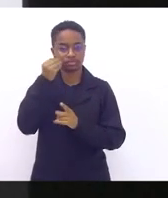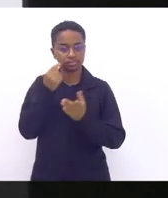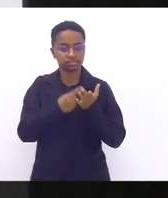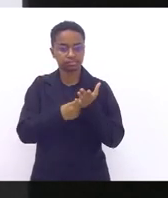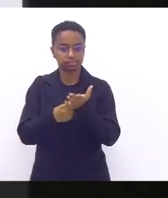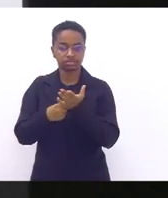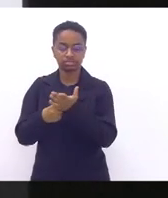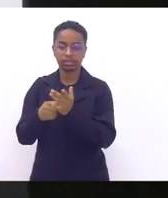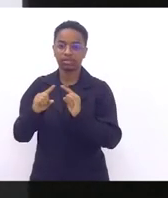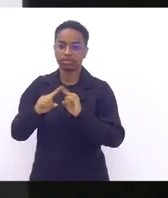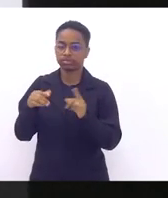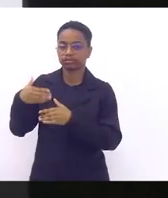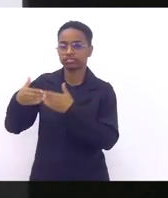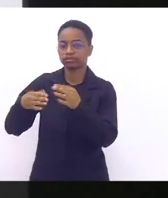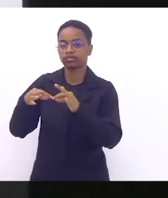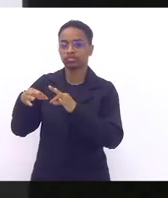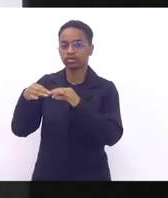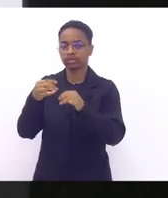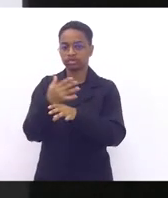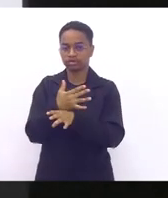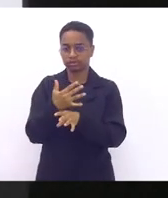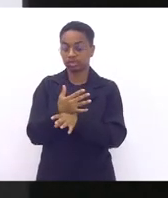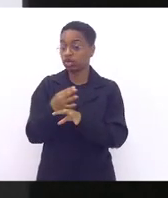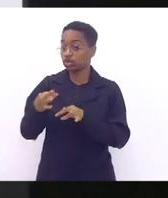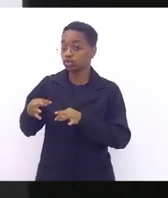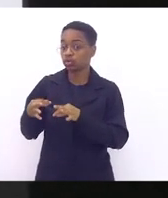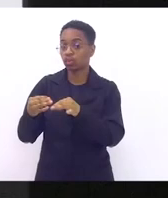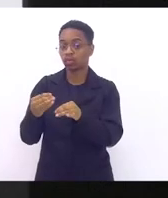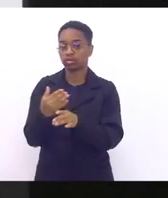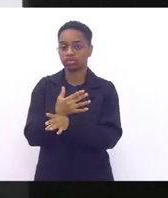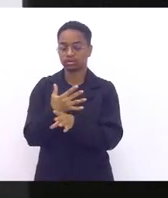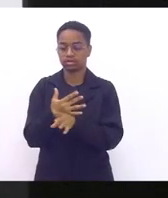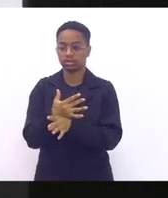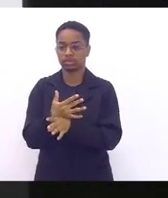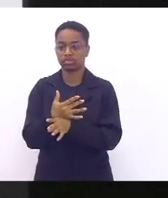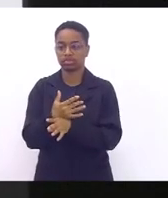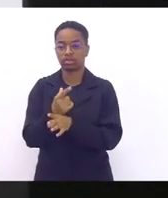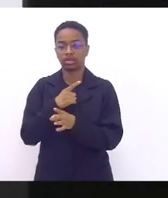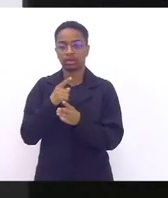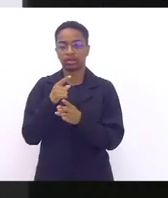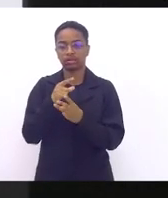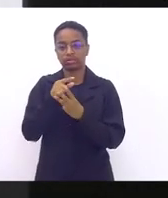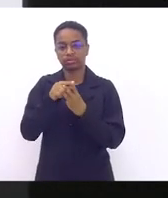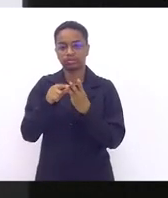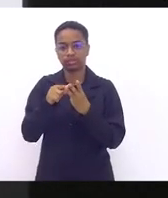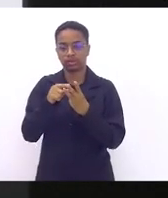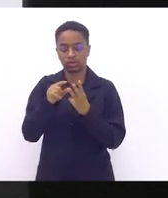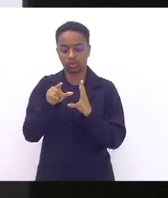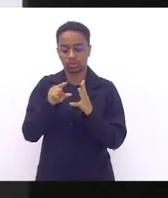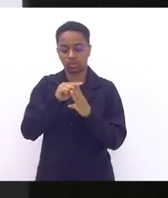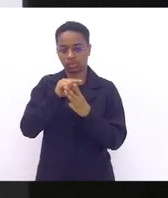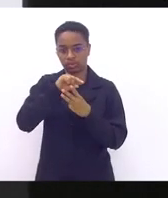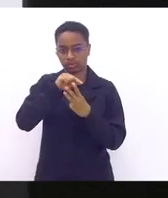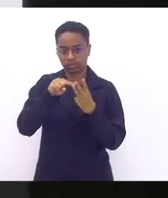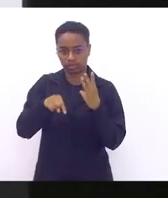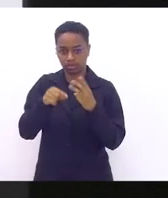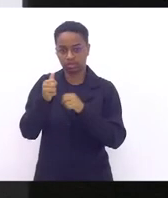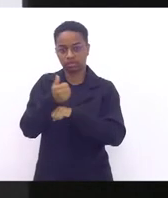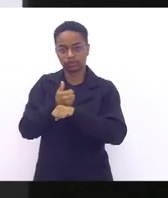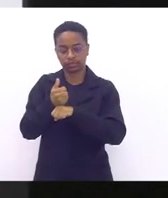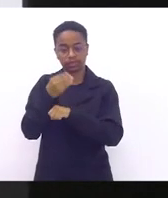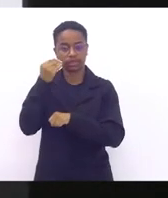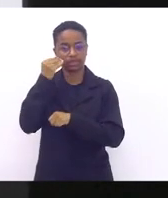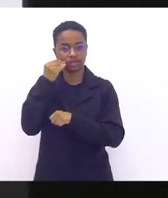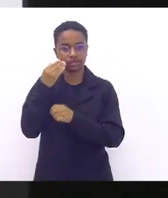em andamento em todos os municípios. Todos os municípios, esse trio de pessoas que está, tem buscado